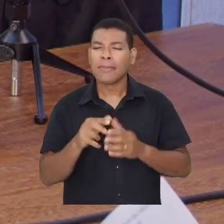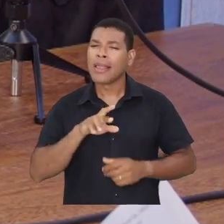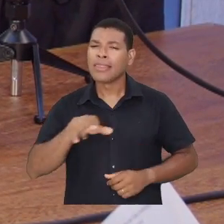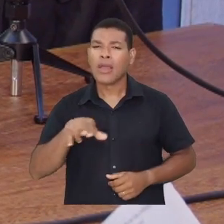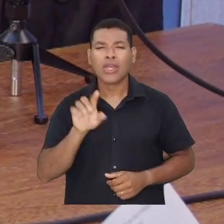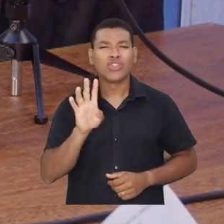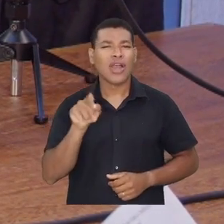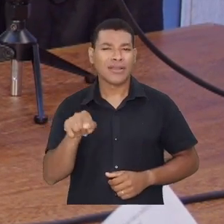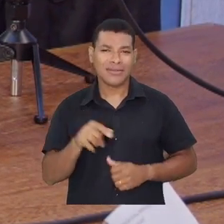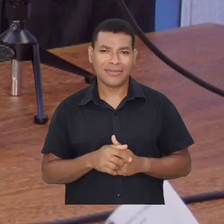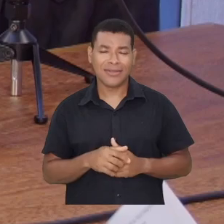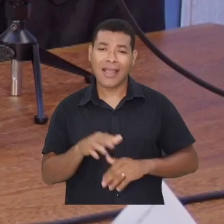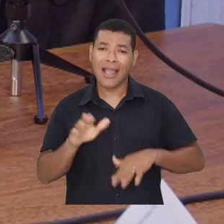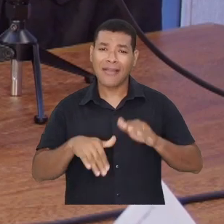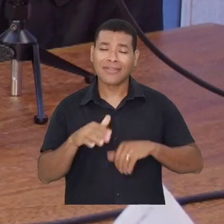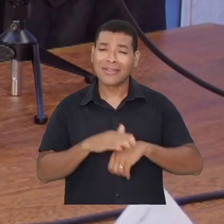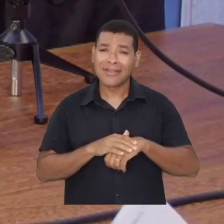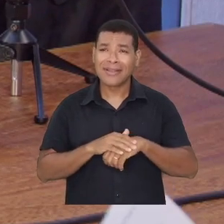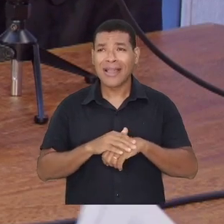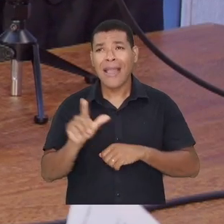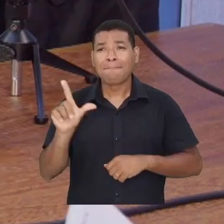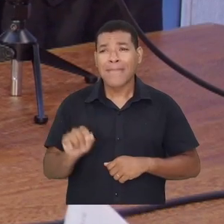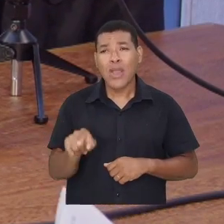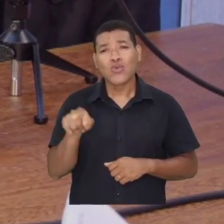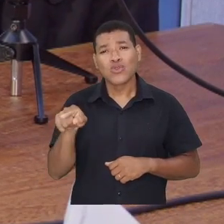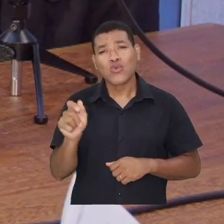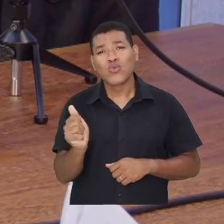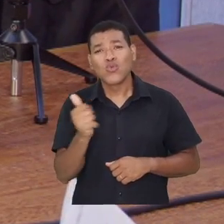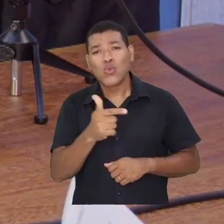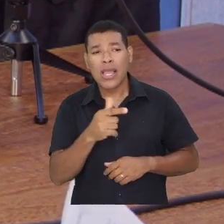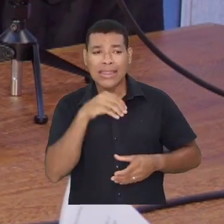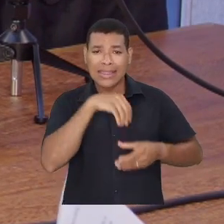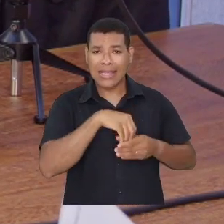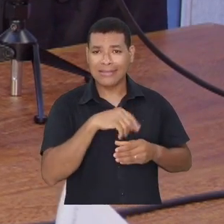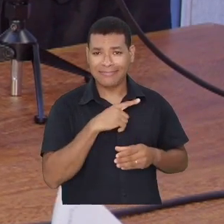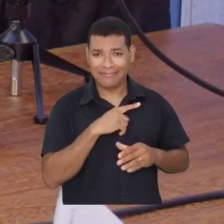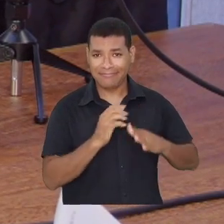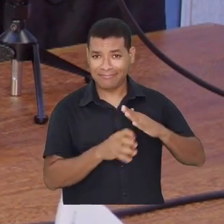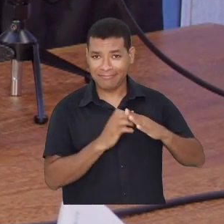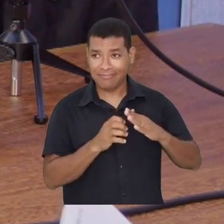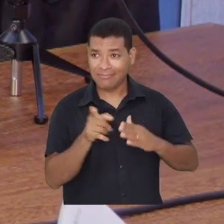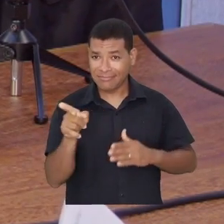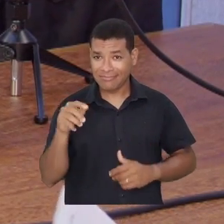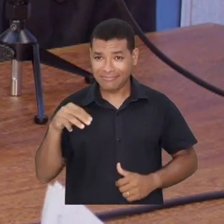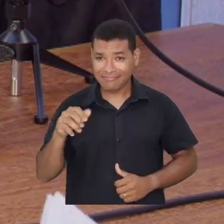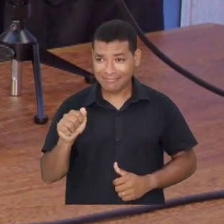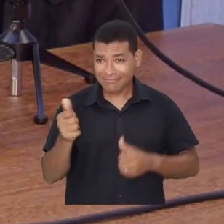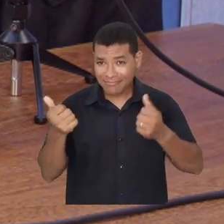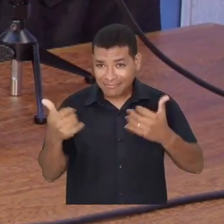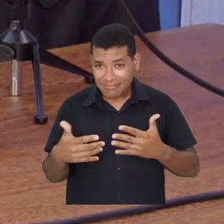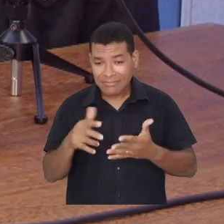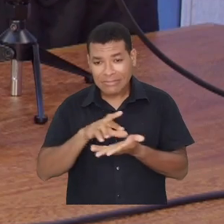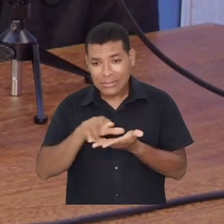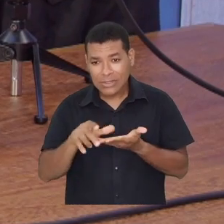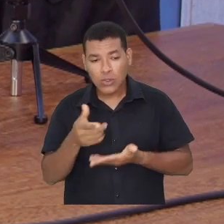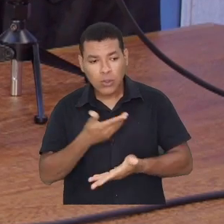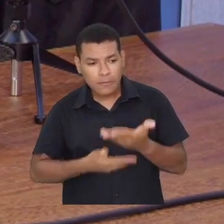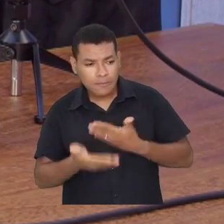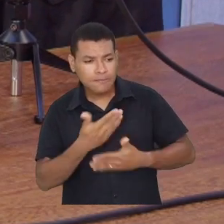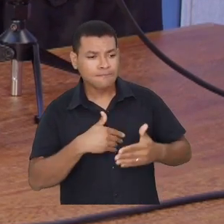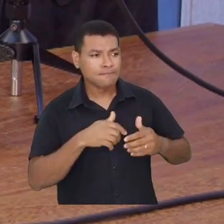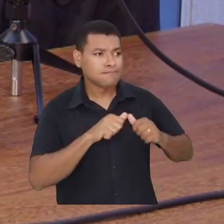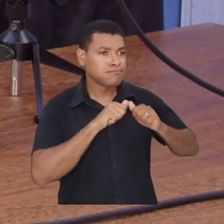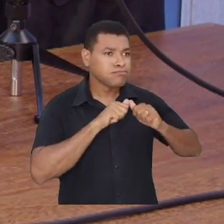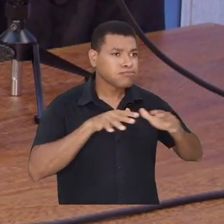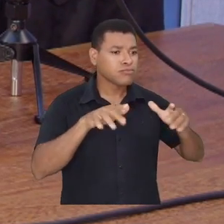só isso. Muitas vezes é até menos isso do que realmente o que a gente tem internamente. Então, tudo isso que a Má tá falando, então, o que a gente compartilha, o que a gente